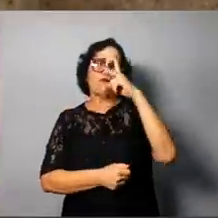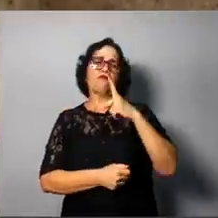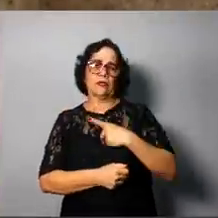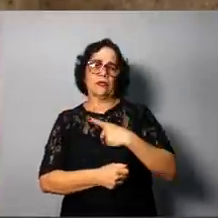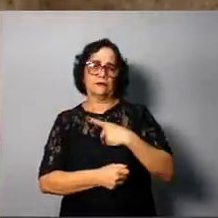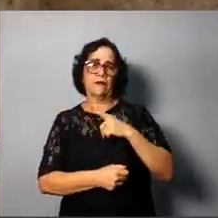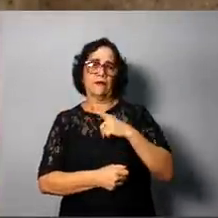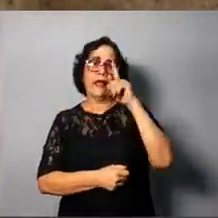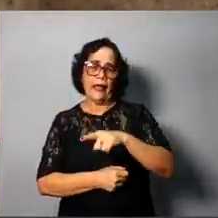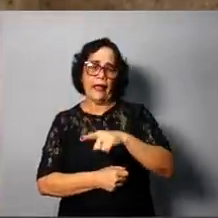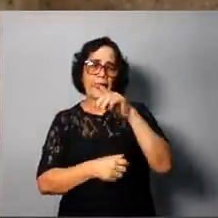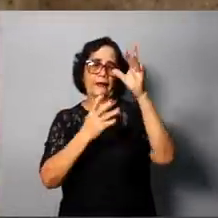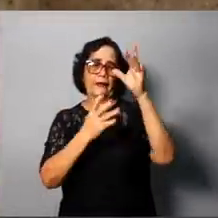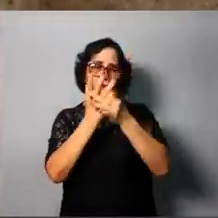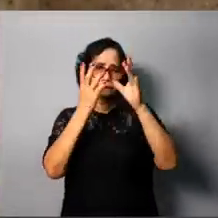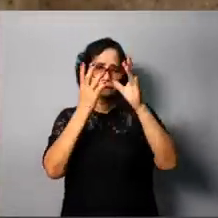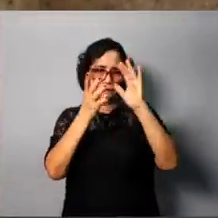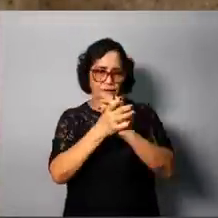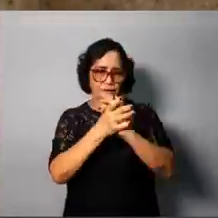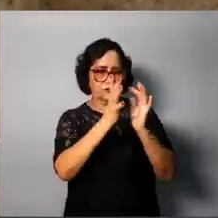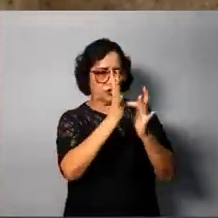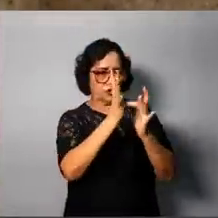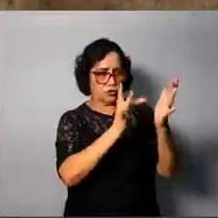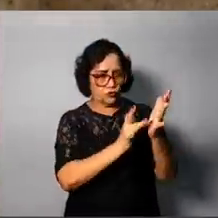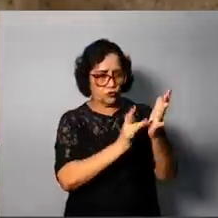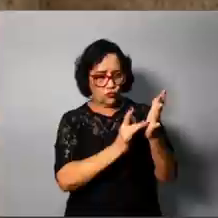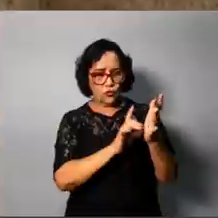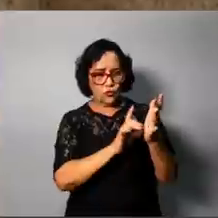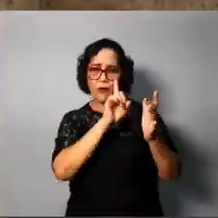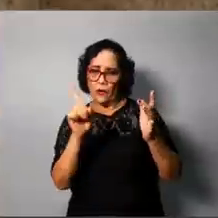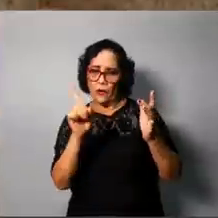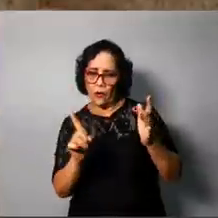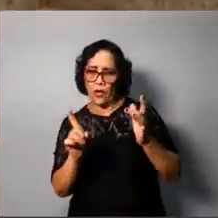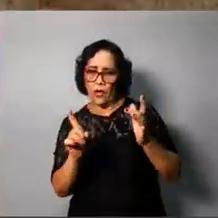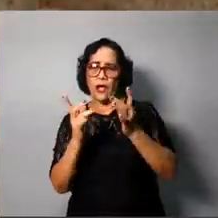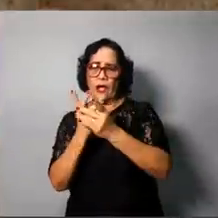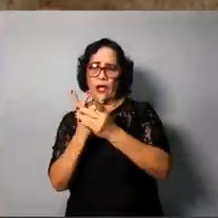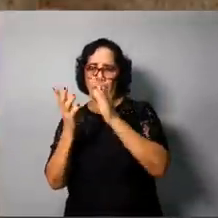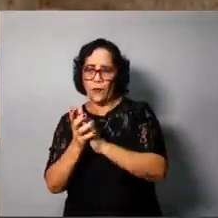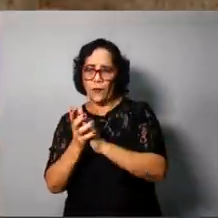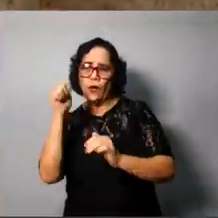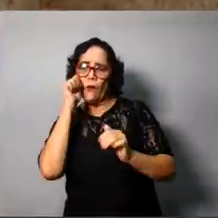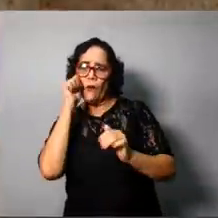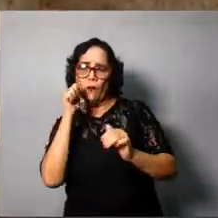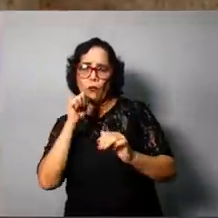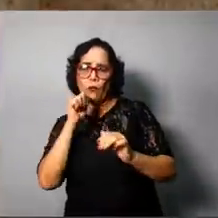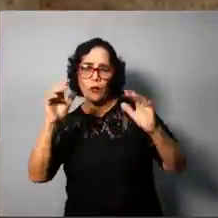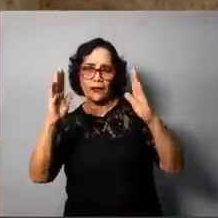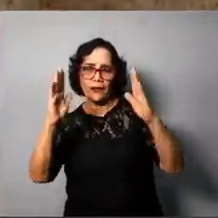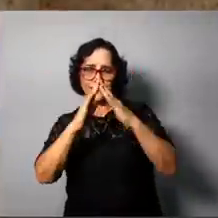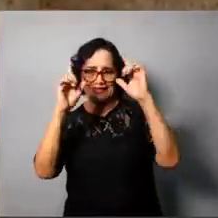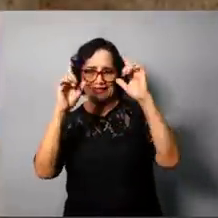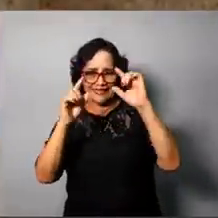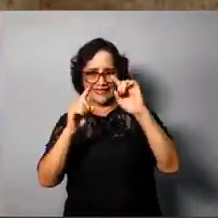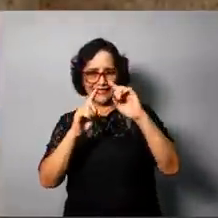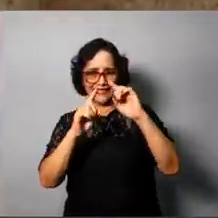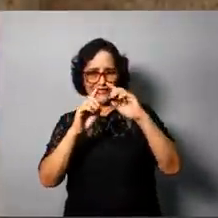esposo, Cristo, a esposa, a Igreja. Os dois se tornam